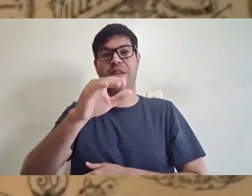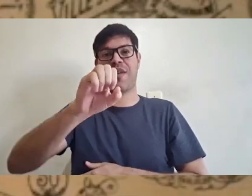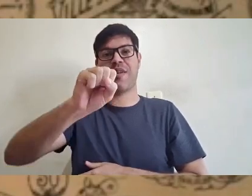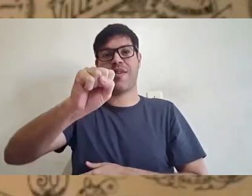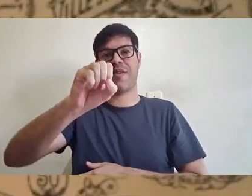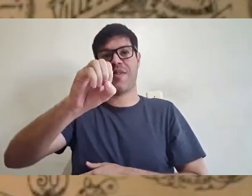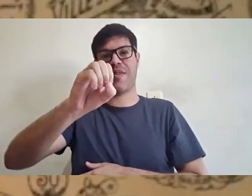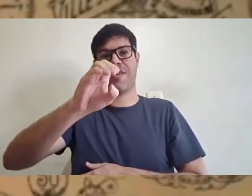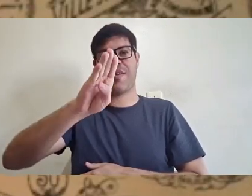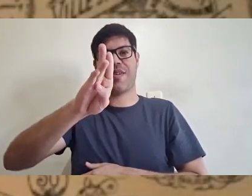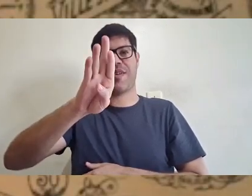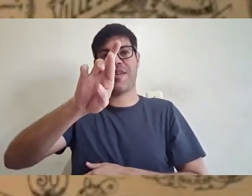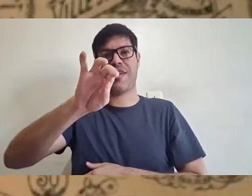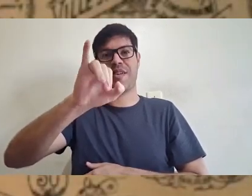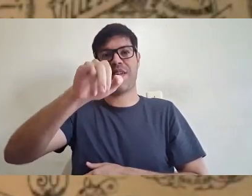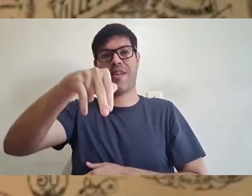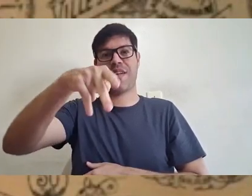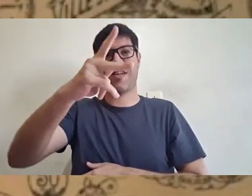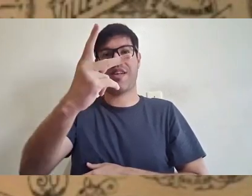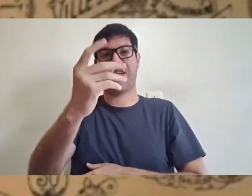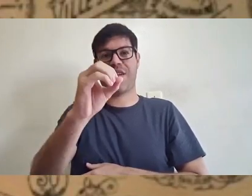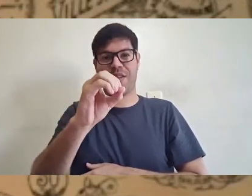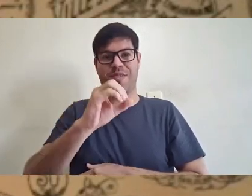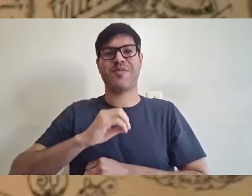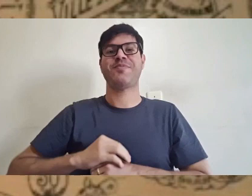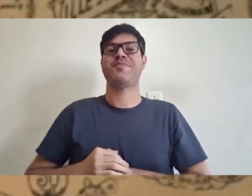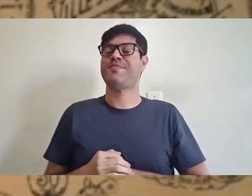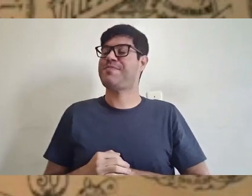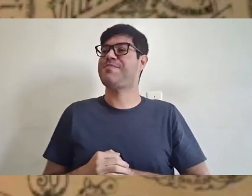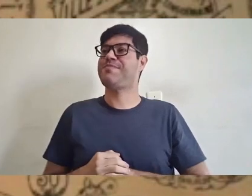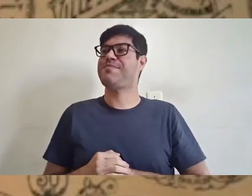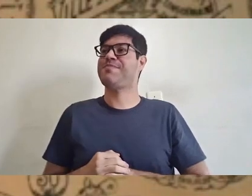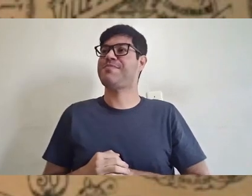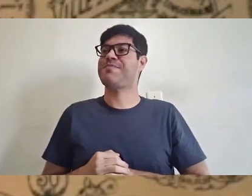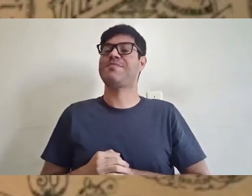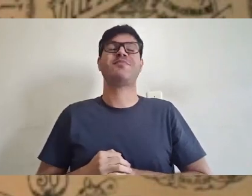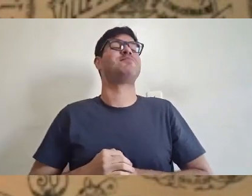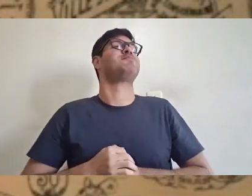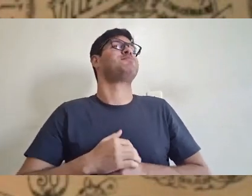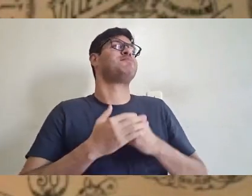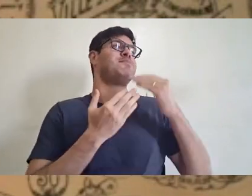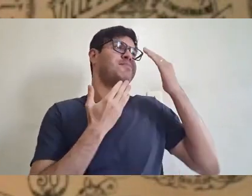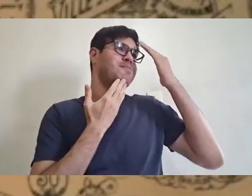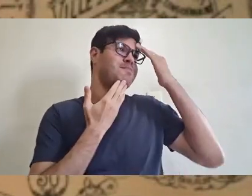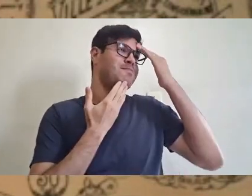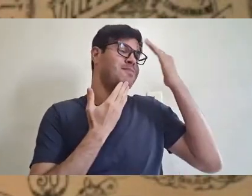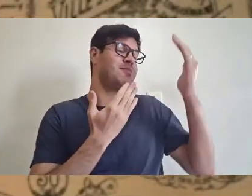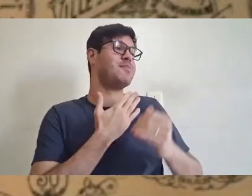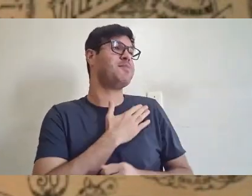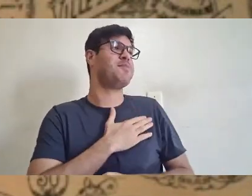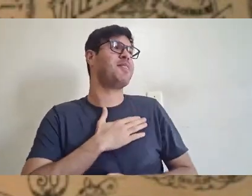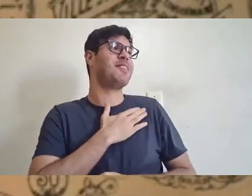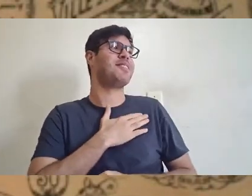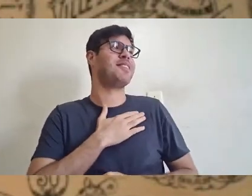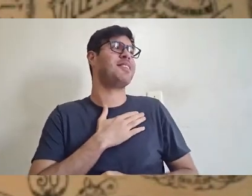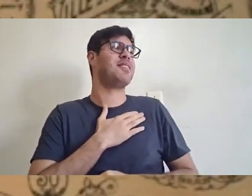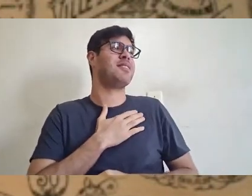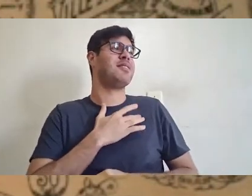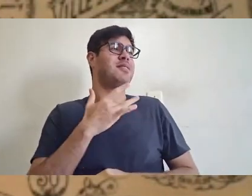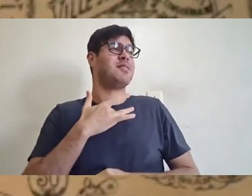escaramuças em relação à minha saúde, hoje eu me sinto já em plena forma para